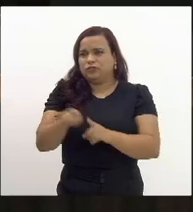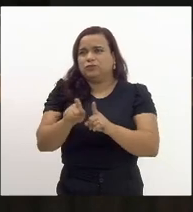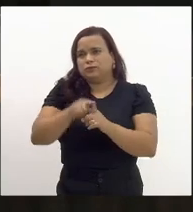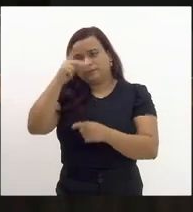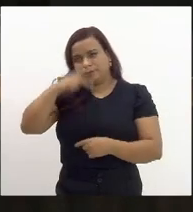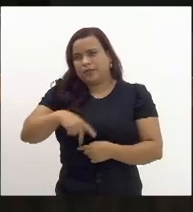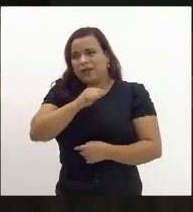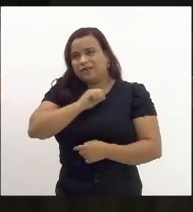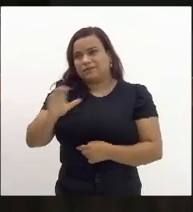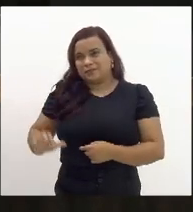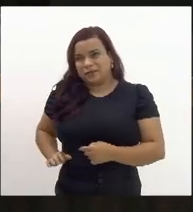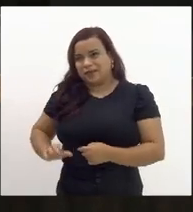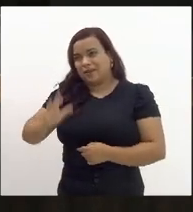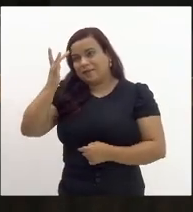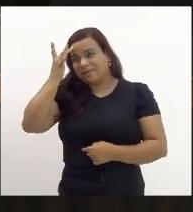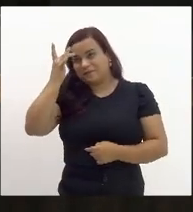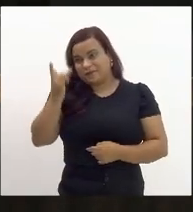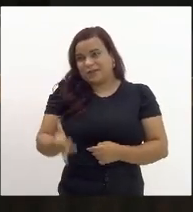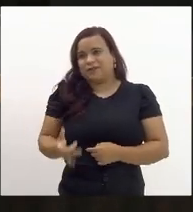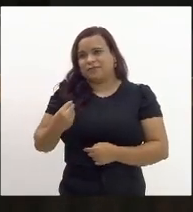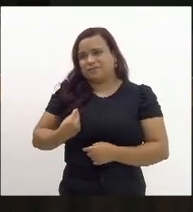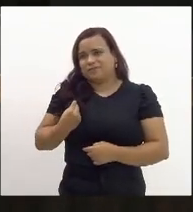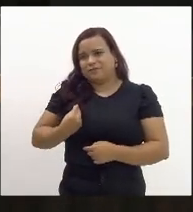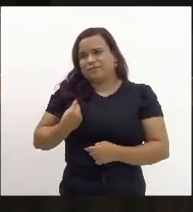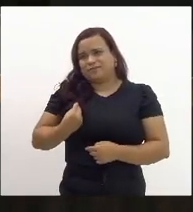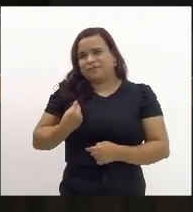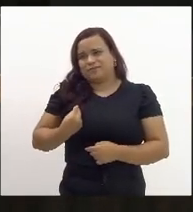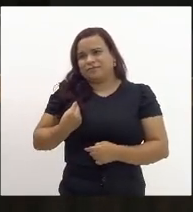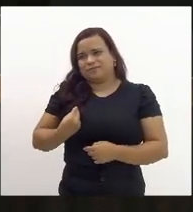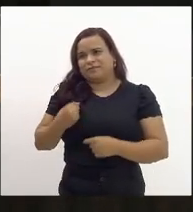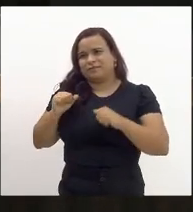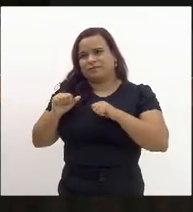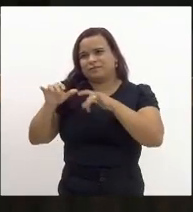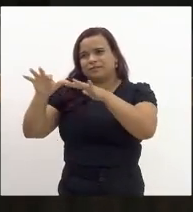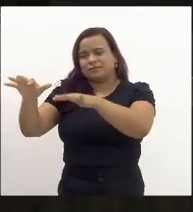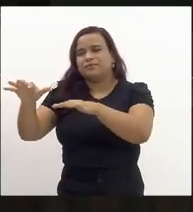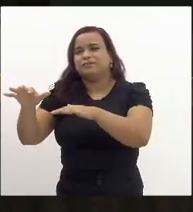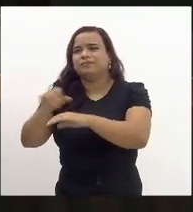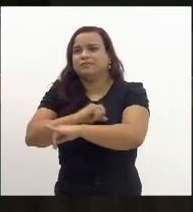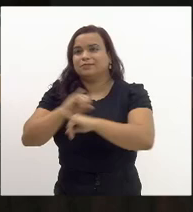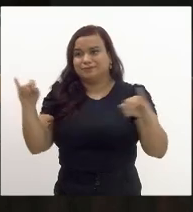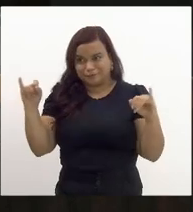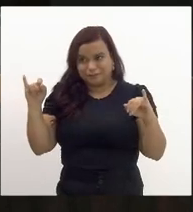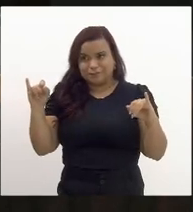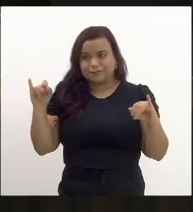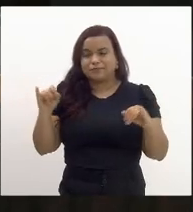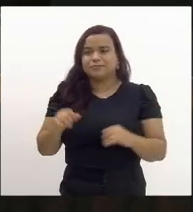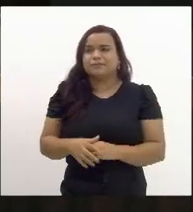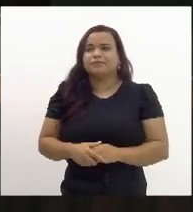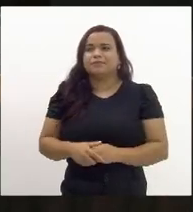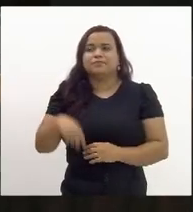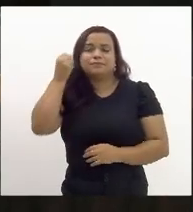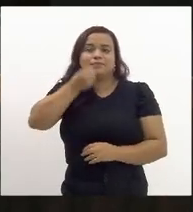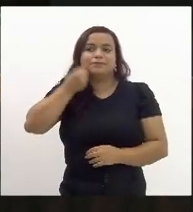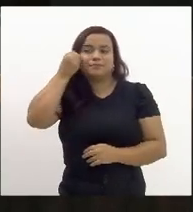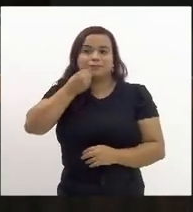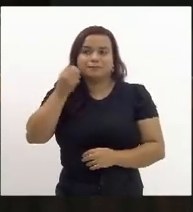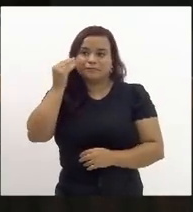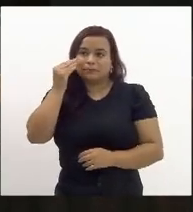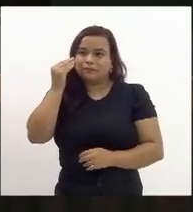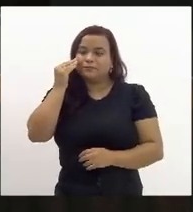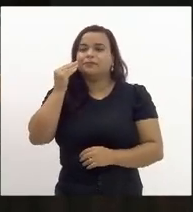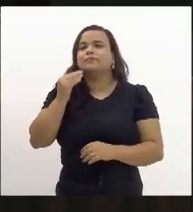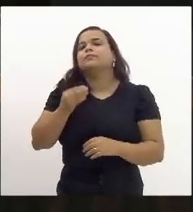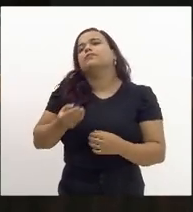André Siciliano, que amanhã estará aí colocando a sua pré-candidatura ao Senado,